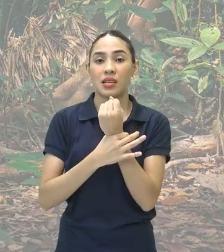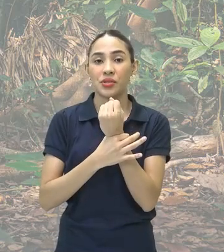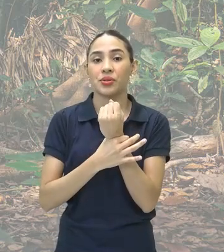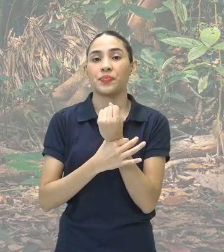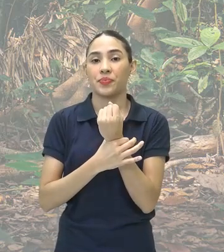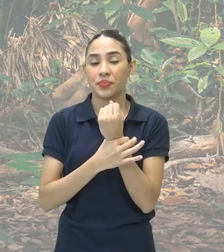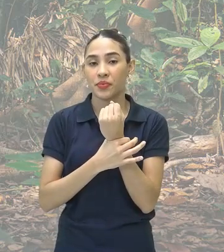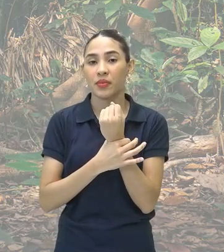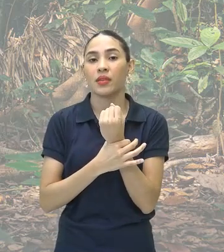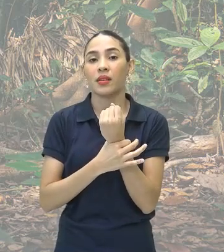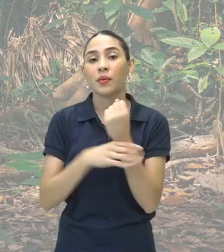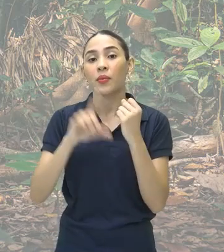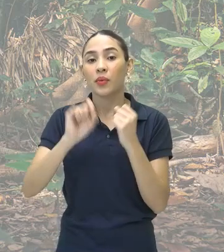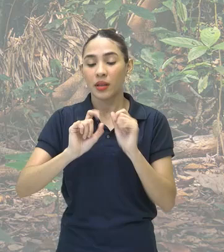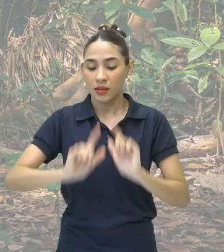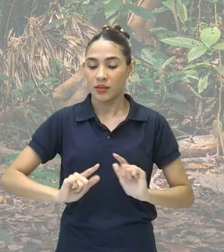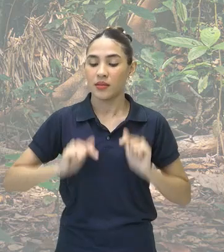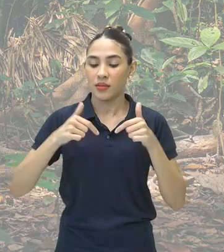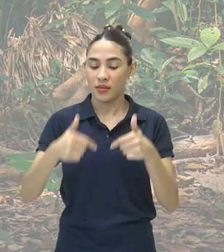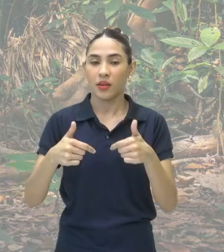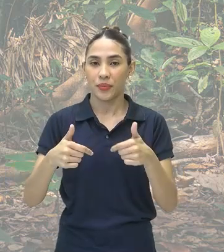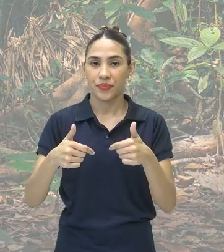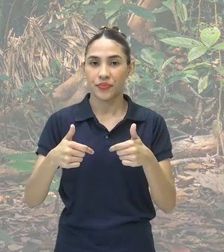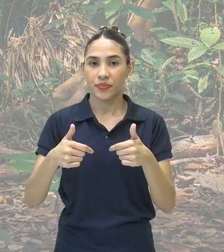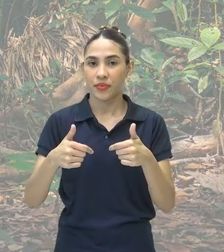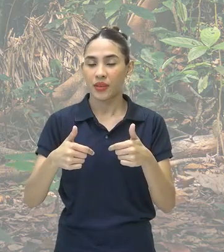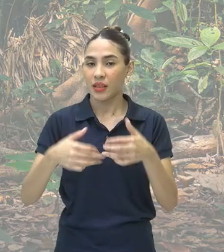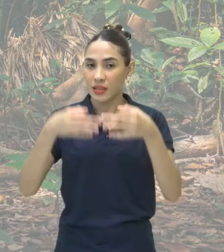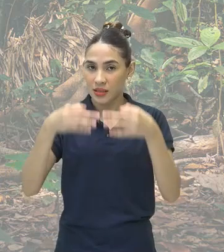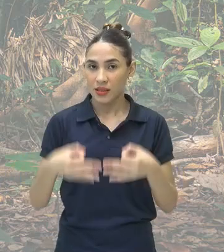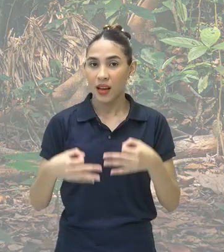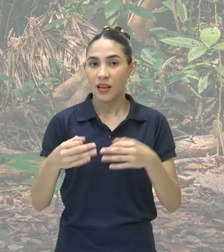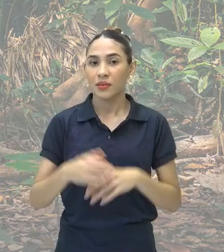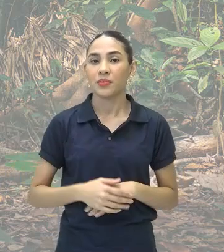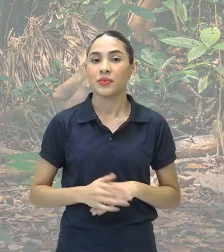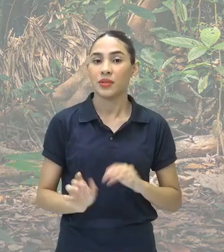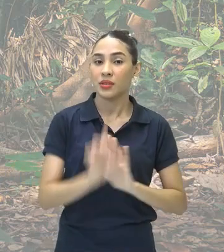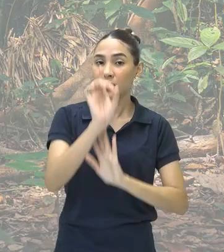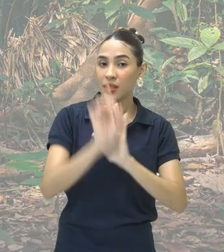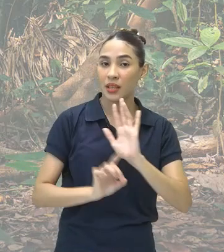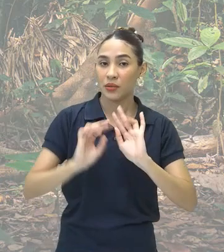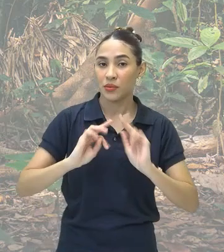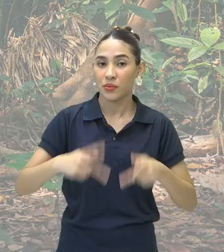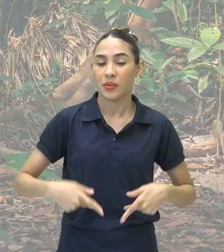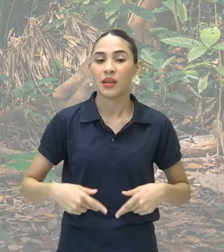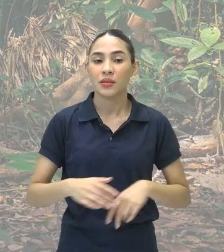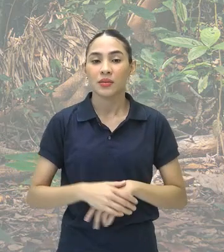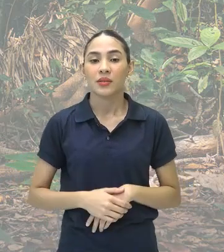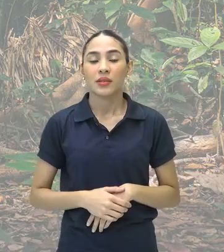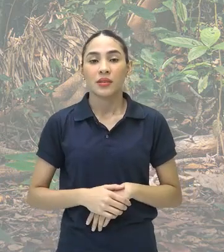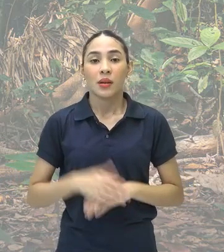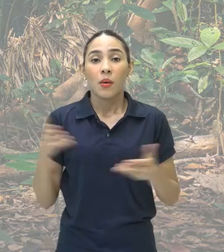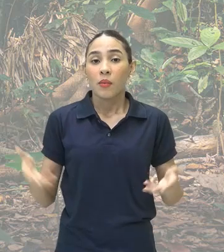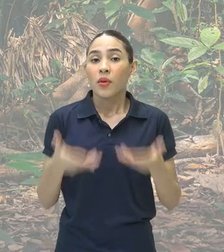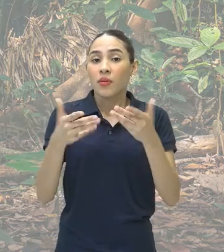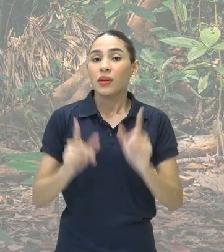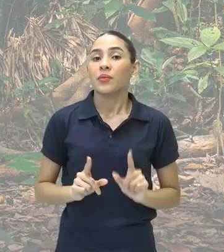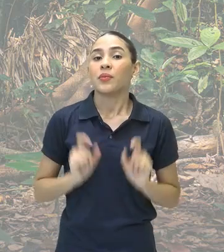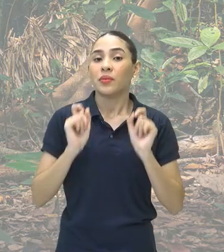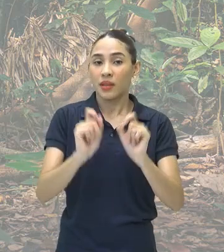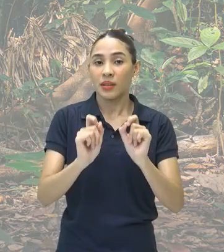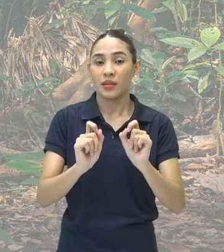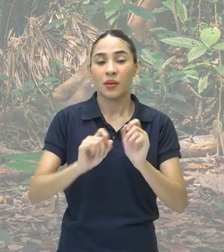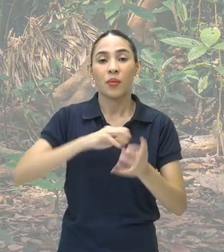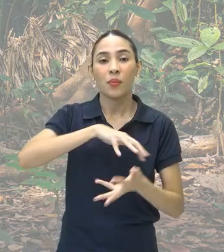garantir o exercício pleno dos direitos humanos, promovendo